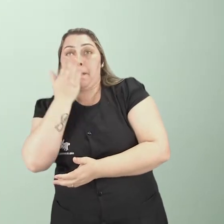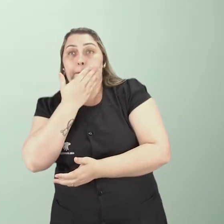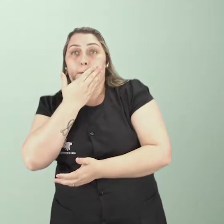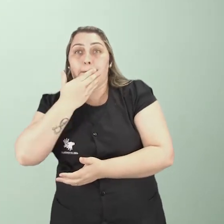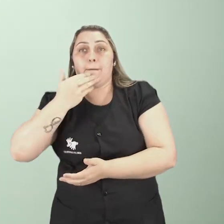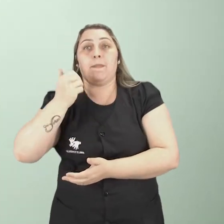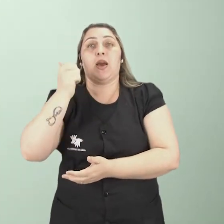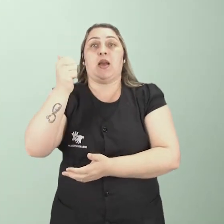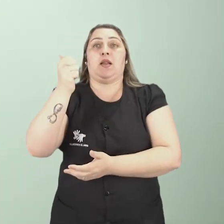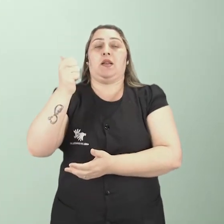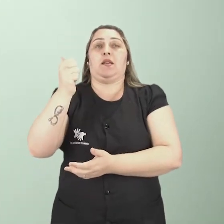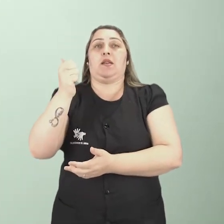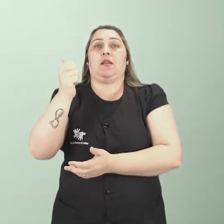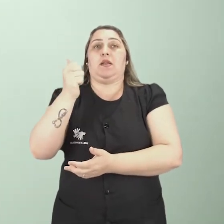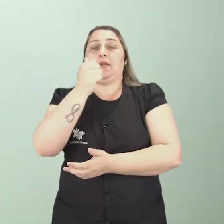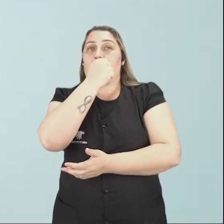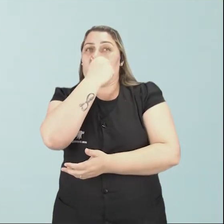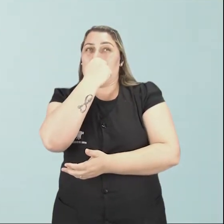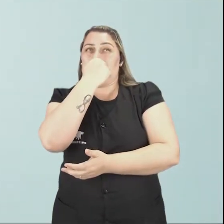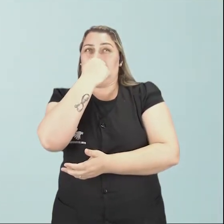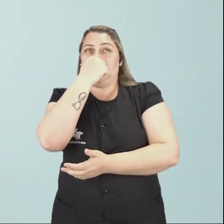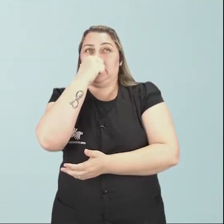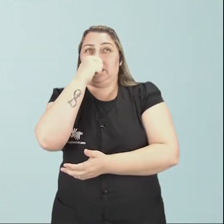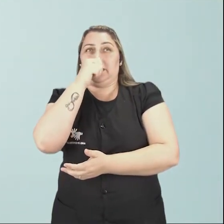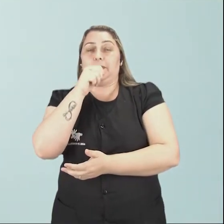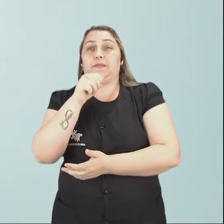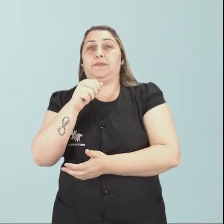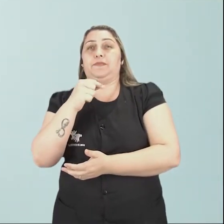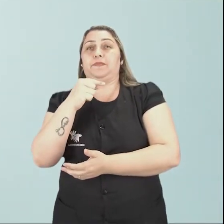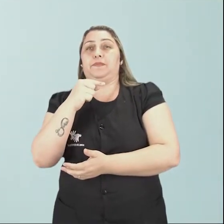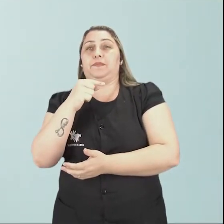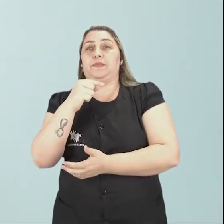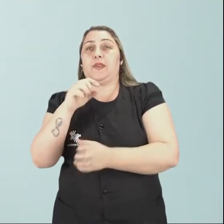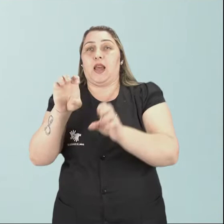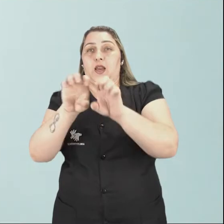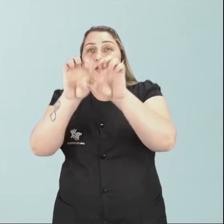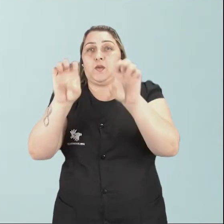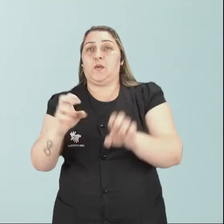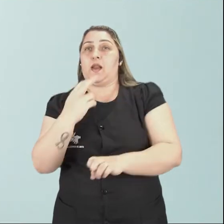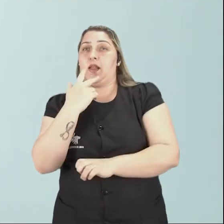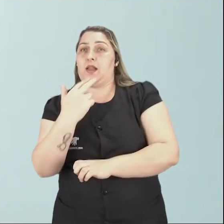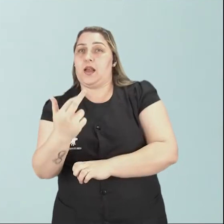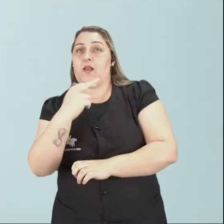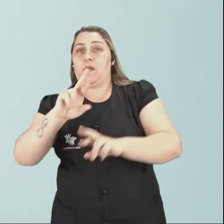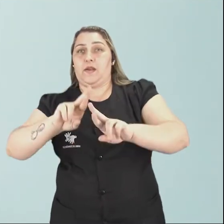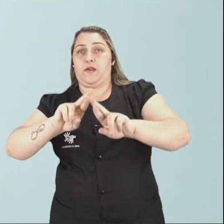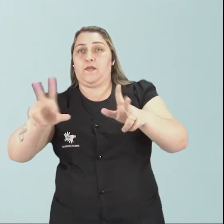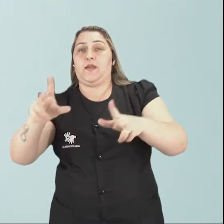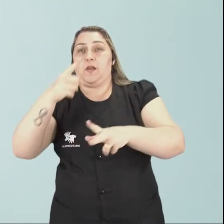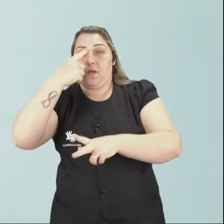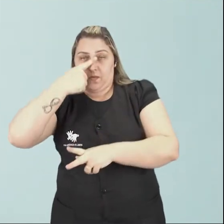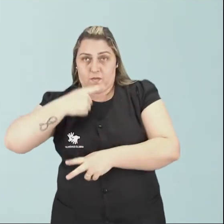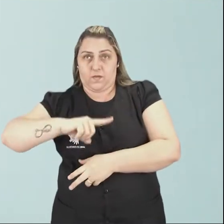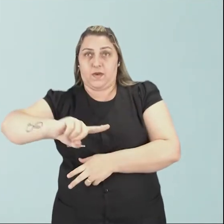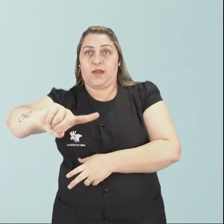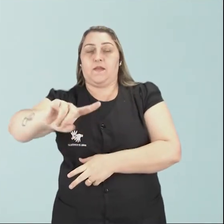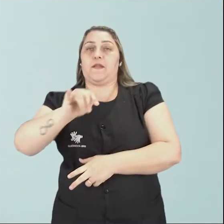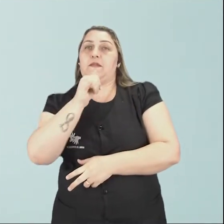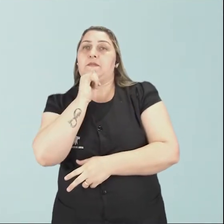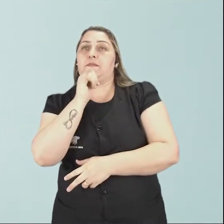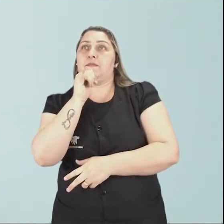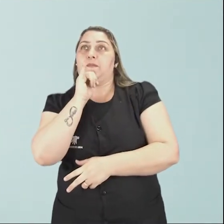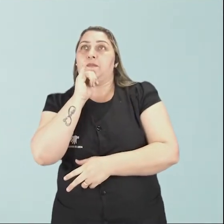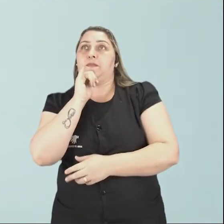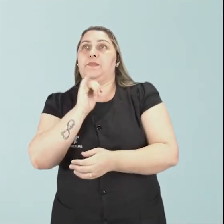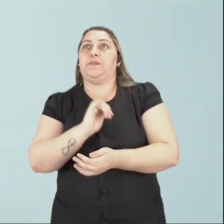melhor e a anatomia da sua língua também é diferenciada. Um exemplo é o elefante, também temos